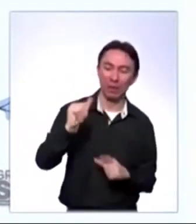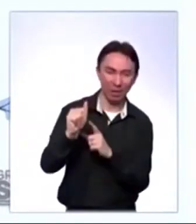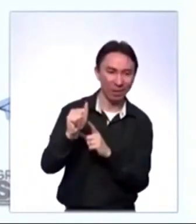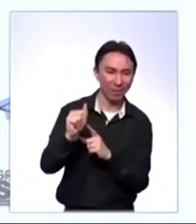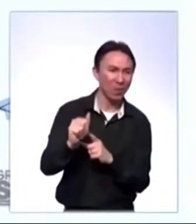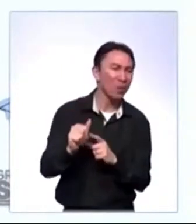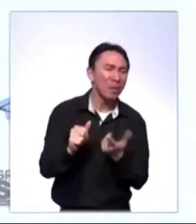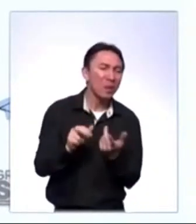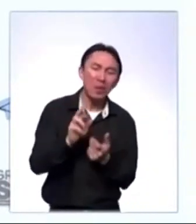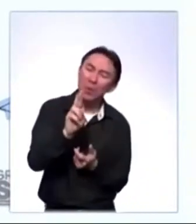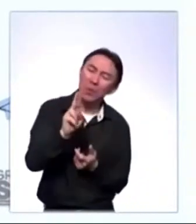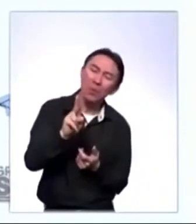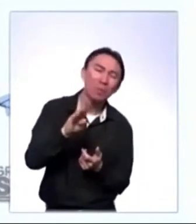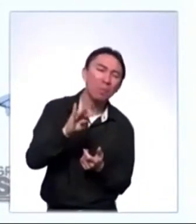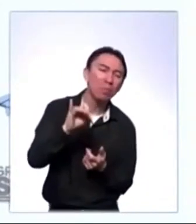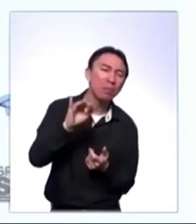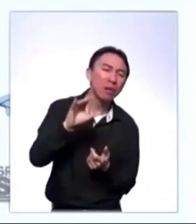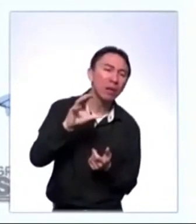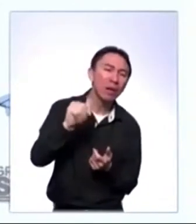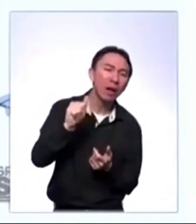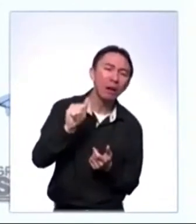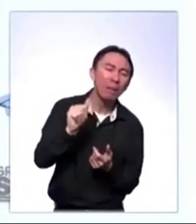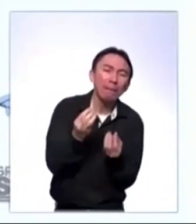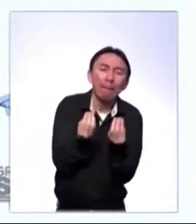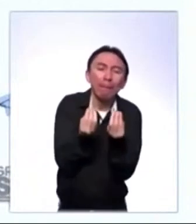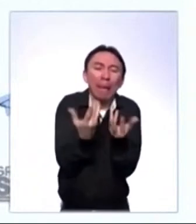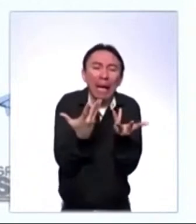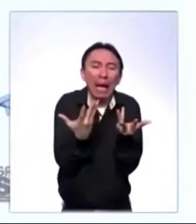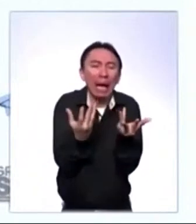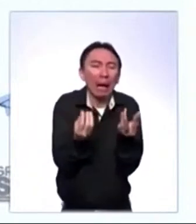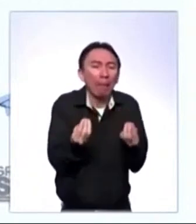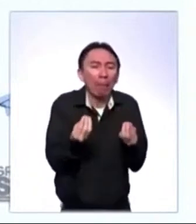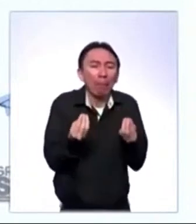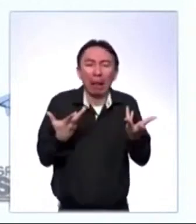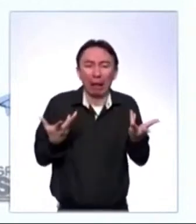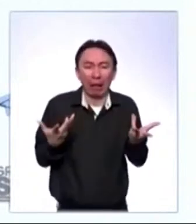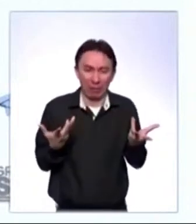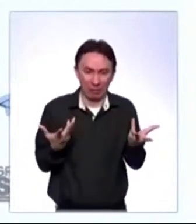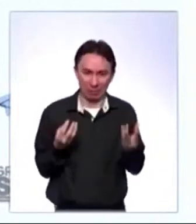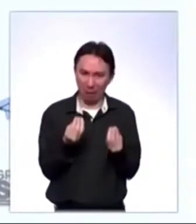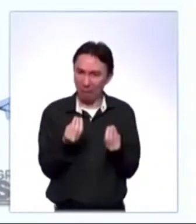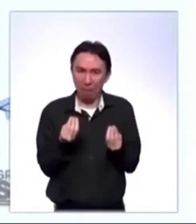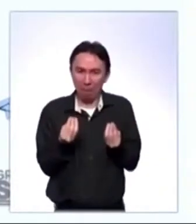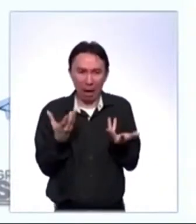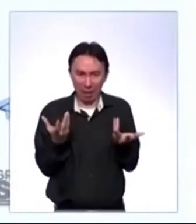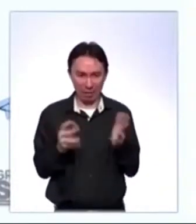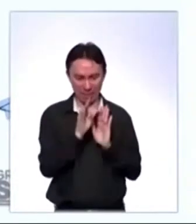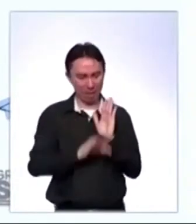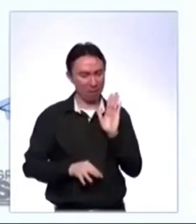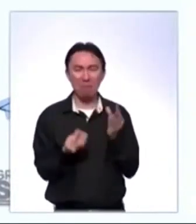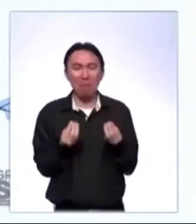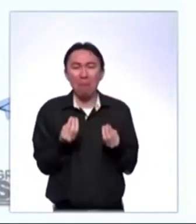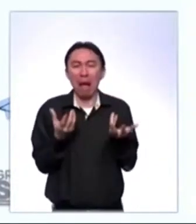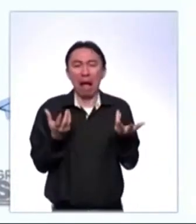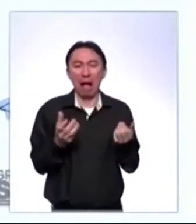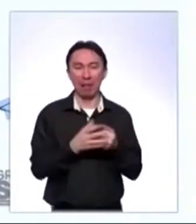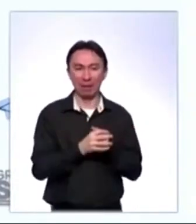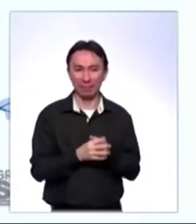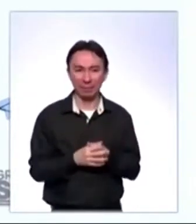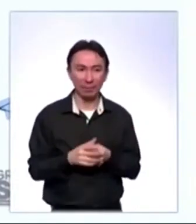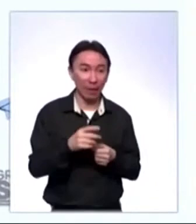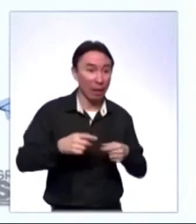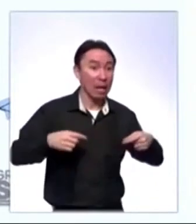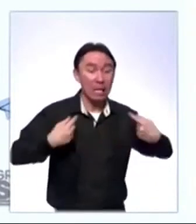servem as rubricas? Vamos ver? Elas têm qual a função que a rubrica tem num texto? Necessidade, porque